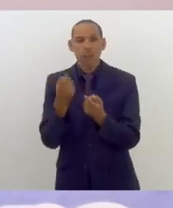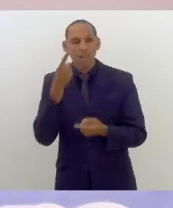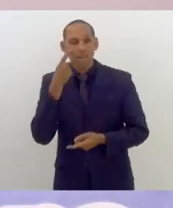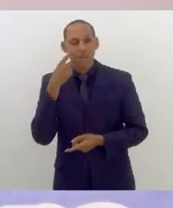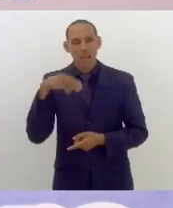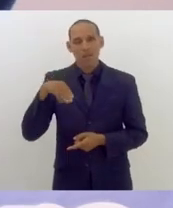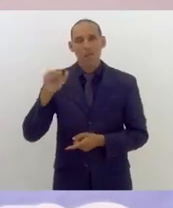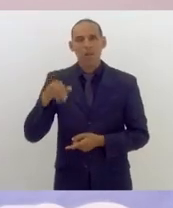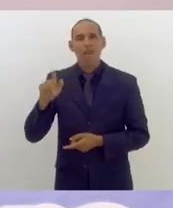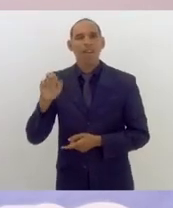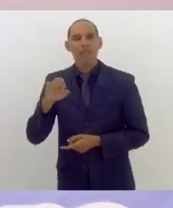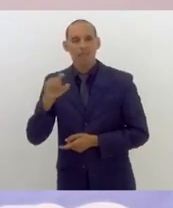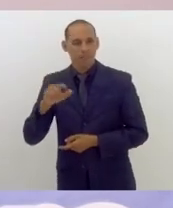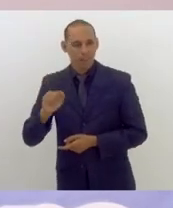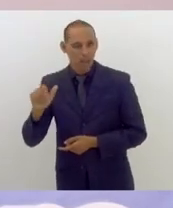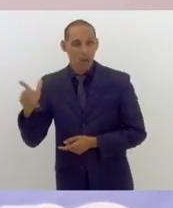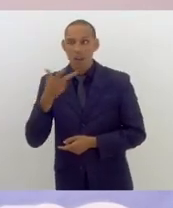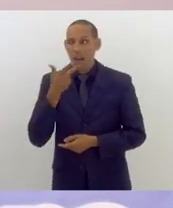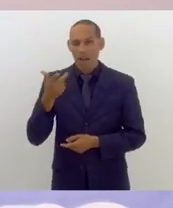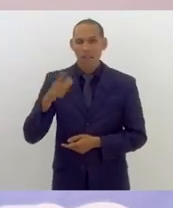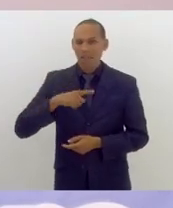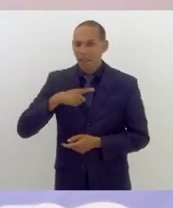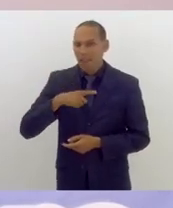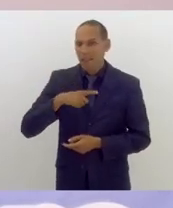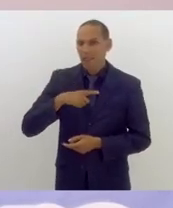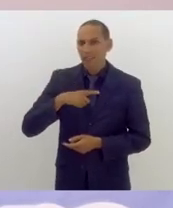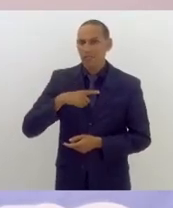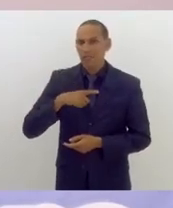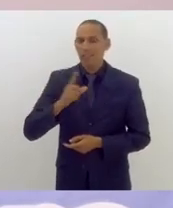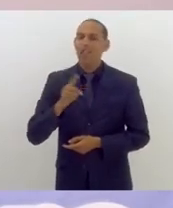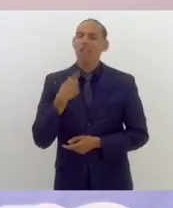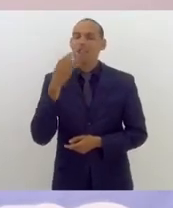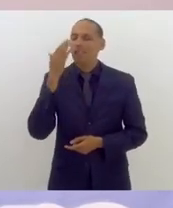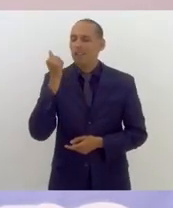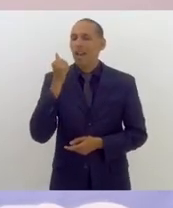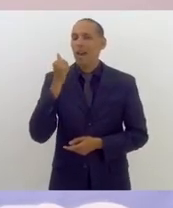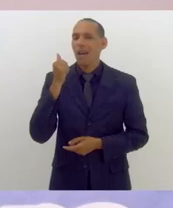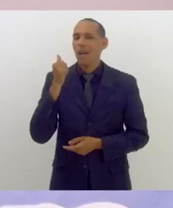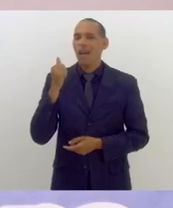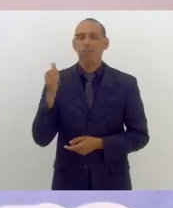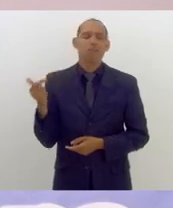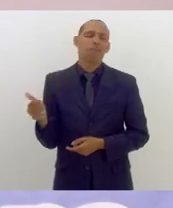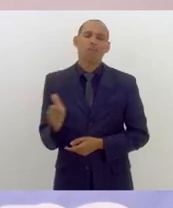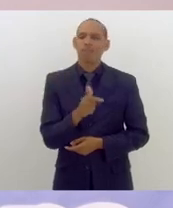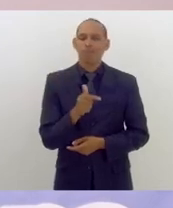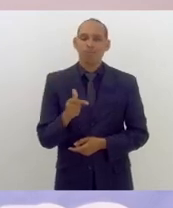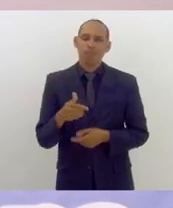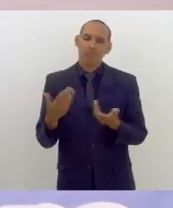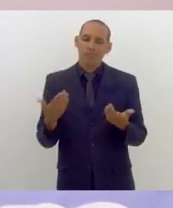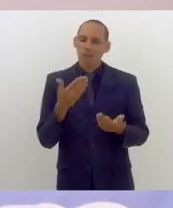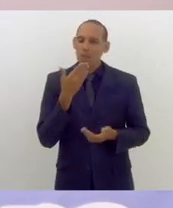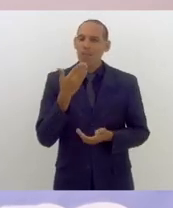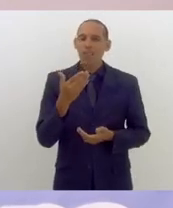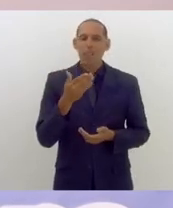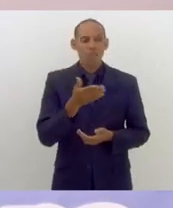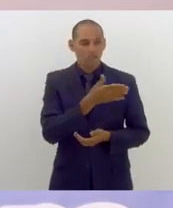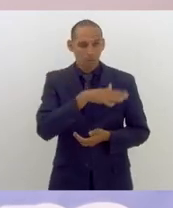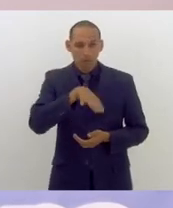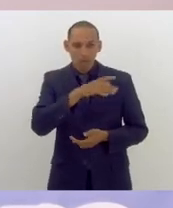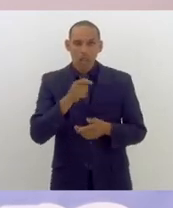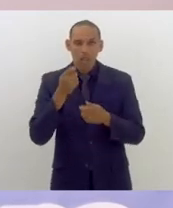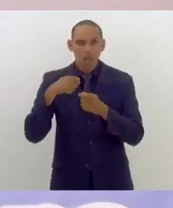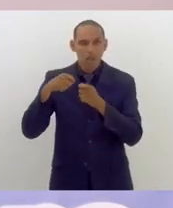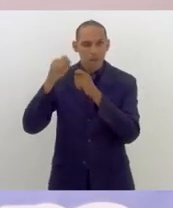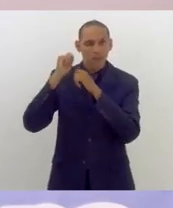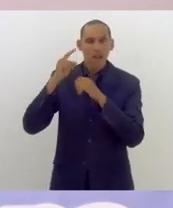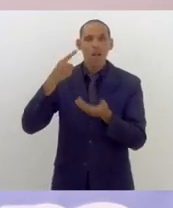manguezais eles afirmaram que tem os manguezais e nós sabemos que os manguezais estão eu vou pedir ajuda dos pescadores para